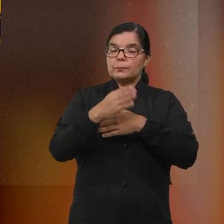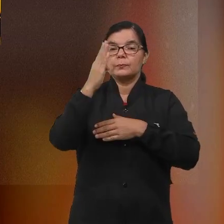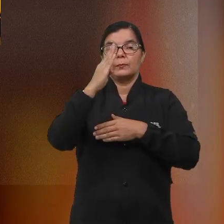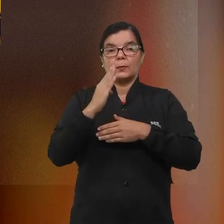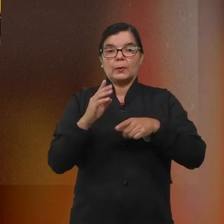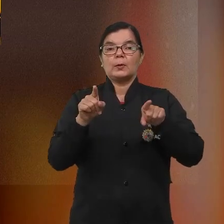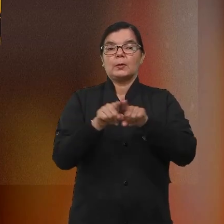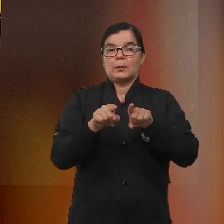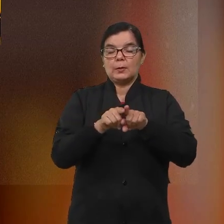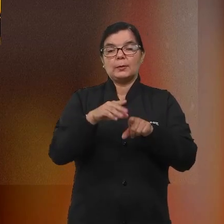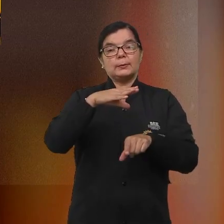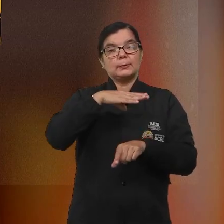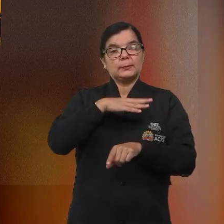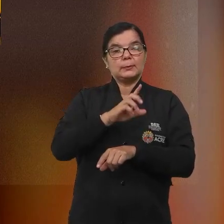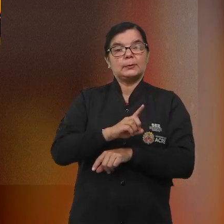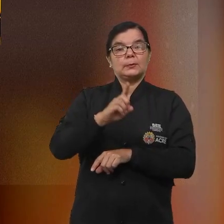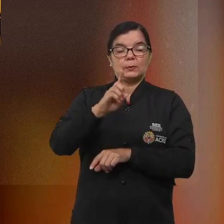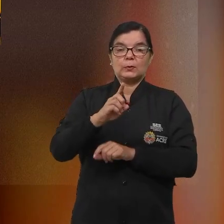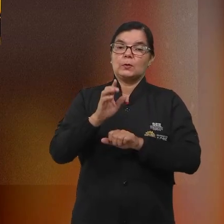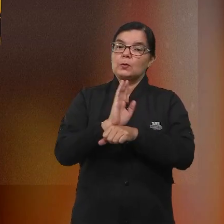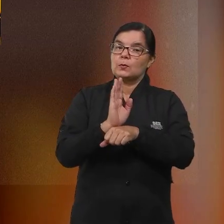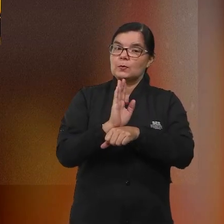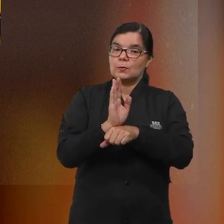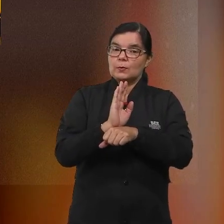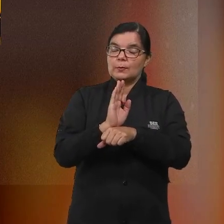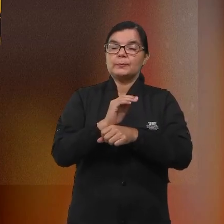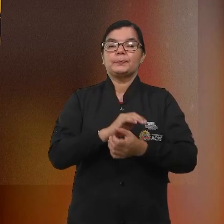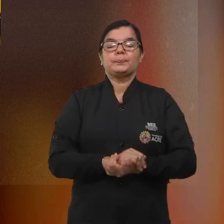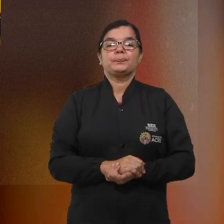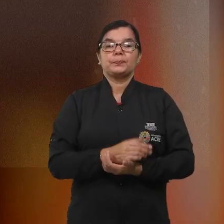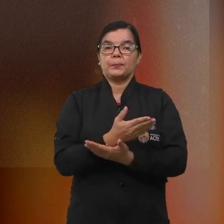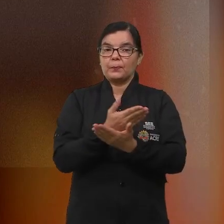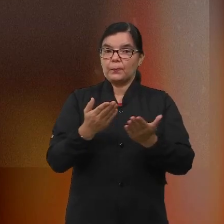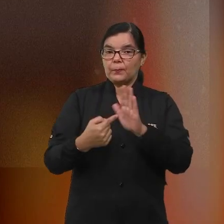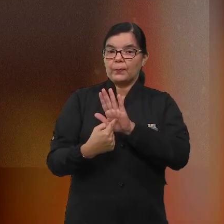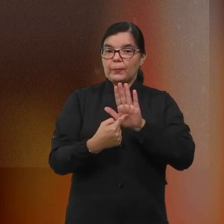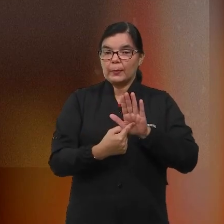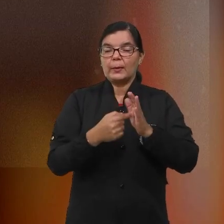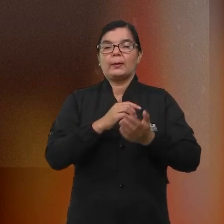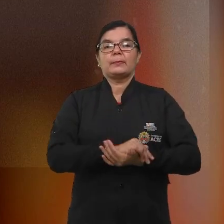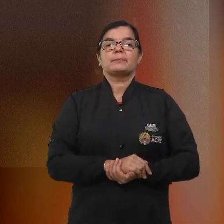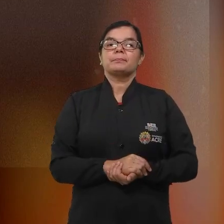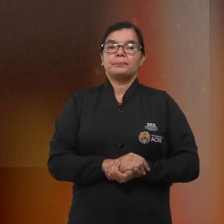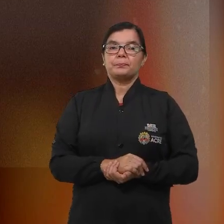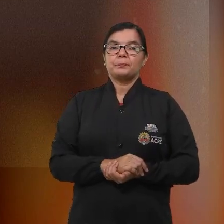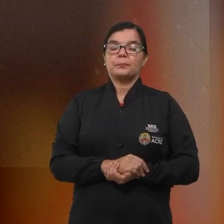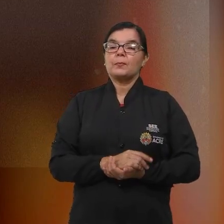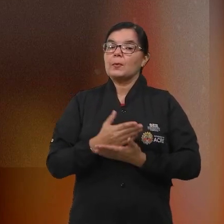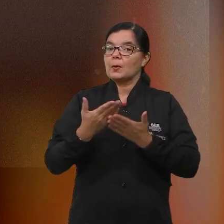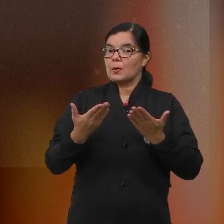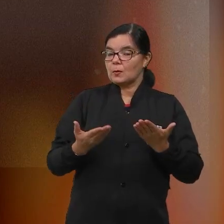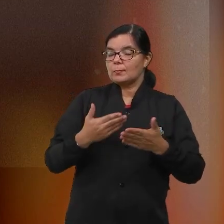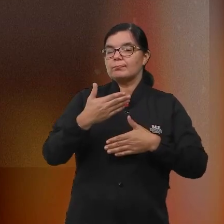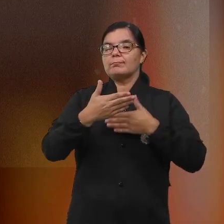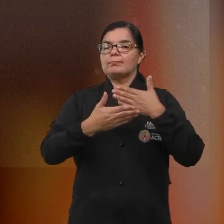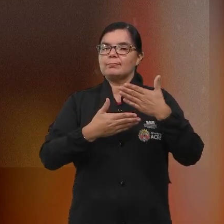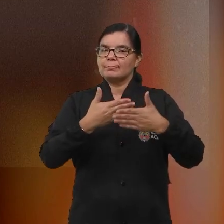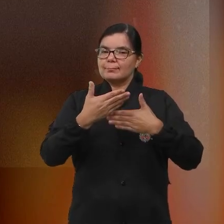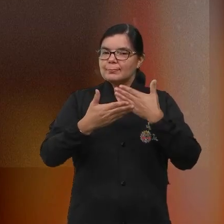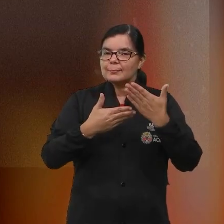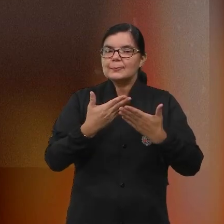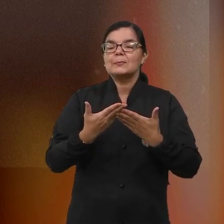Brasil e Cidade de Deus, que é esse filme aí esses filmes que eu mostrei para vocês aí na tela. E com o passar do